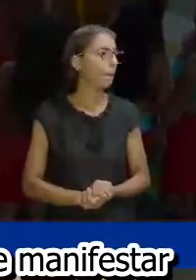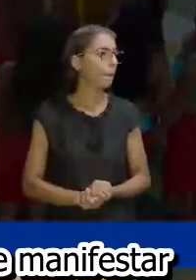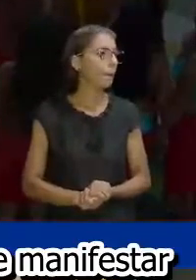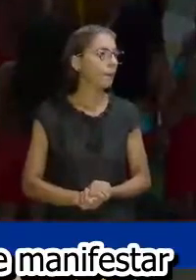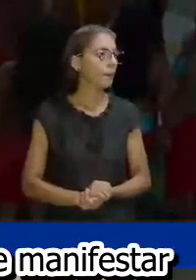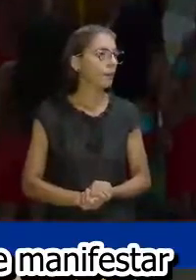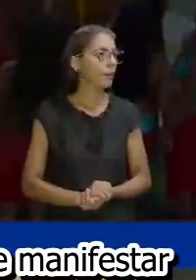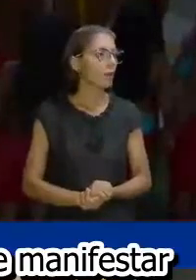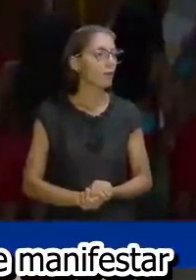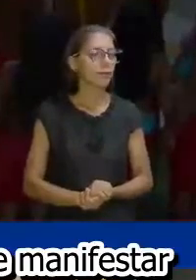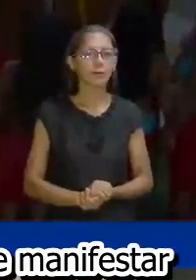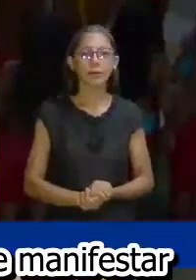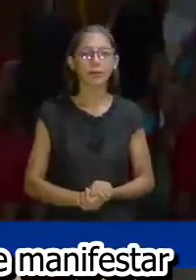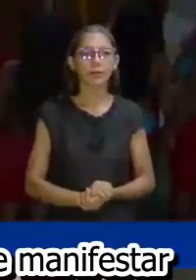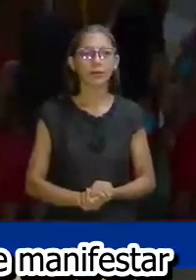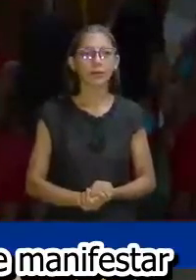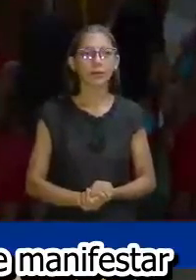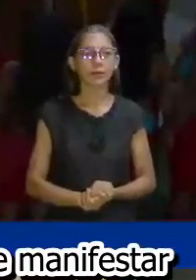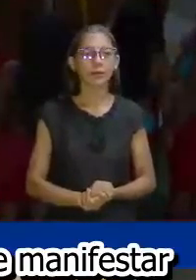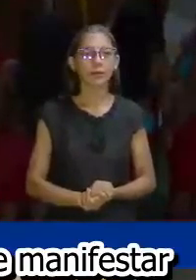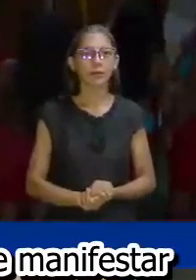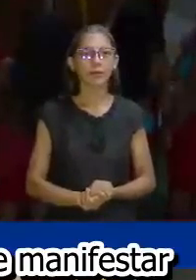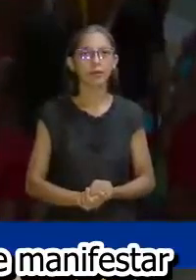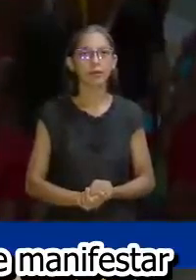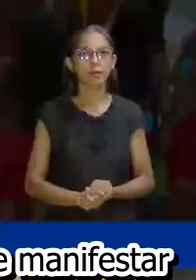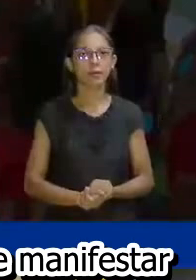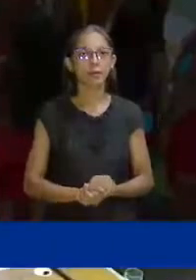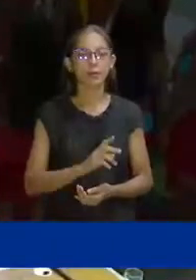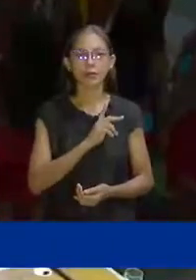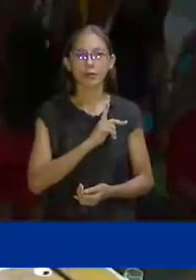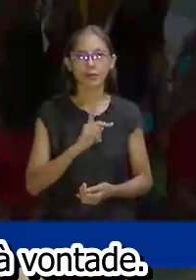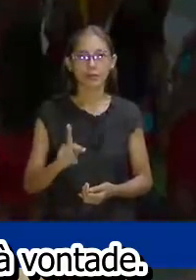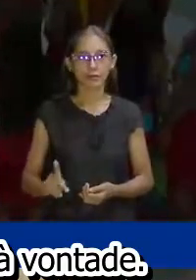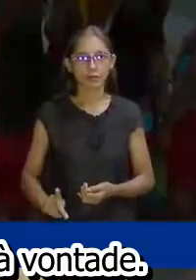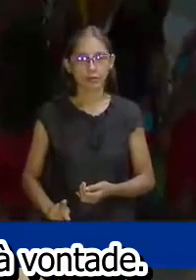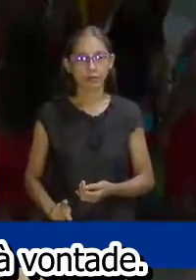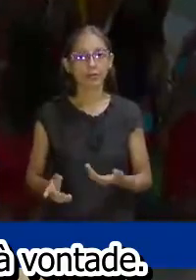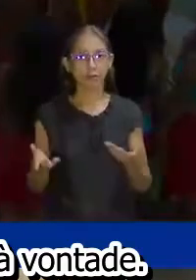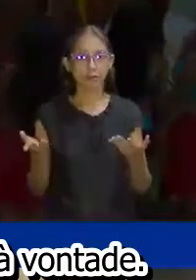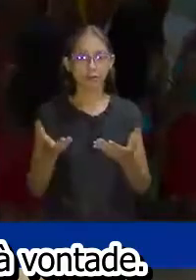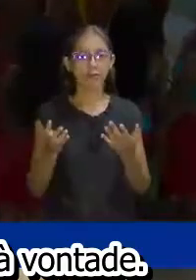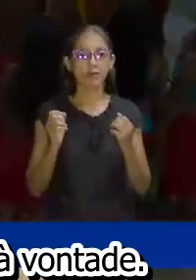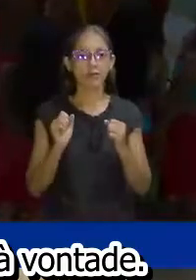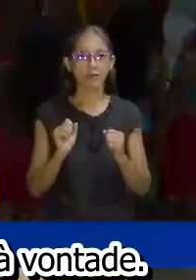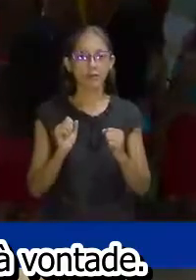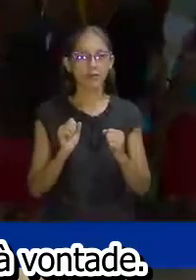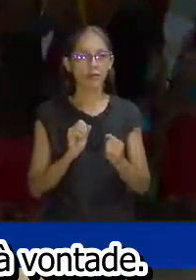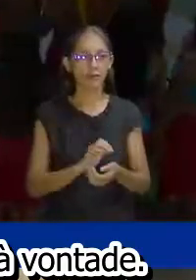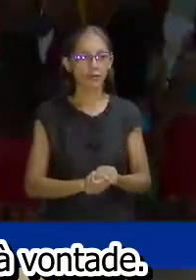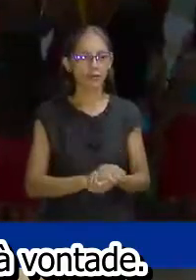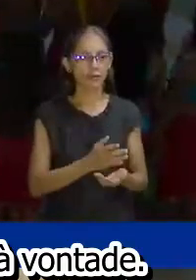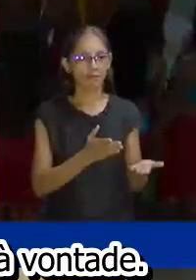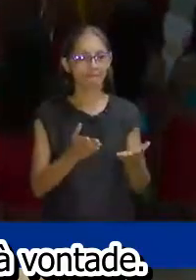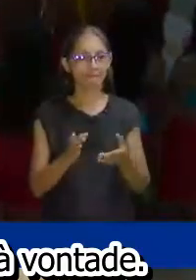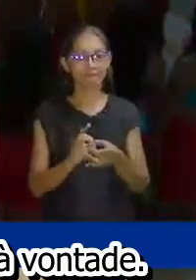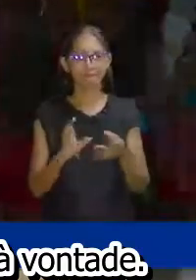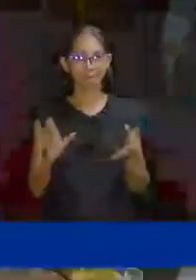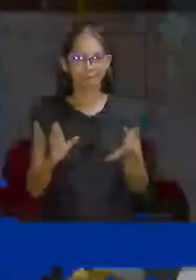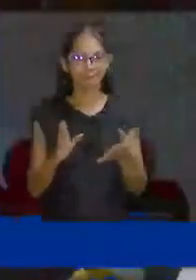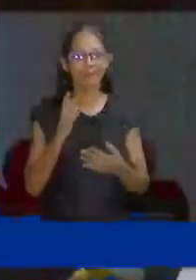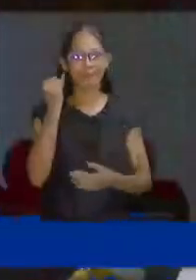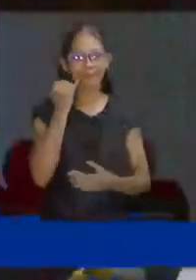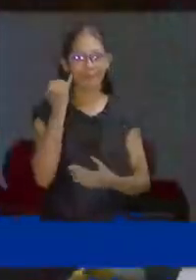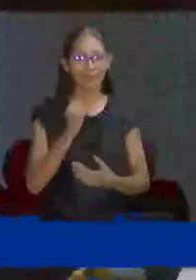Muito bem. O nosso presidente gostaria, inclusive, também de se manifestar neste momento. Por favor, desembargador Lage, fique à